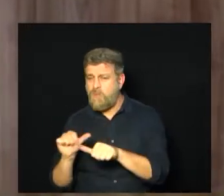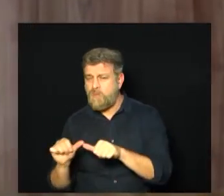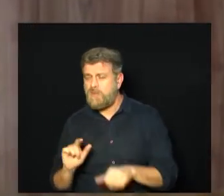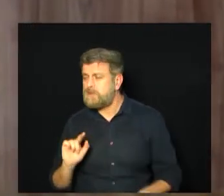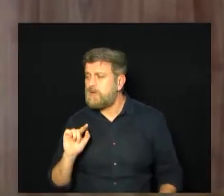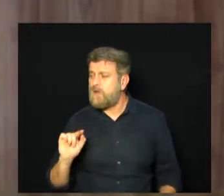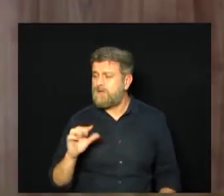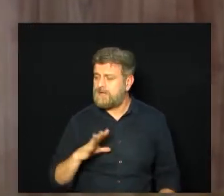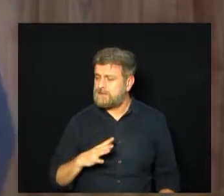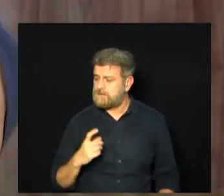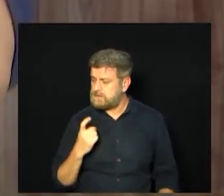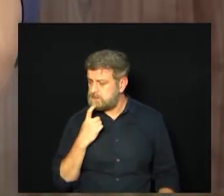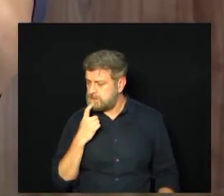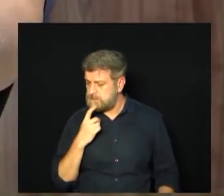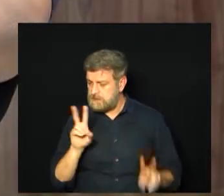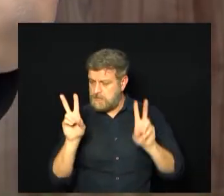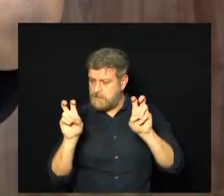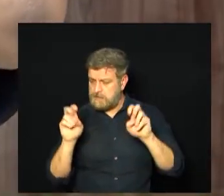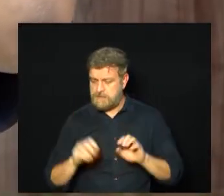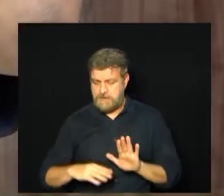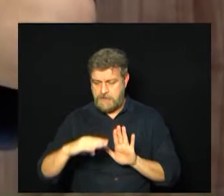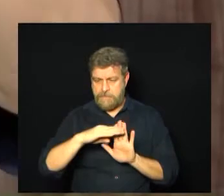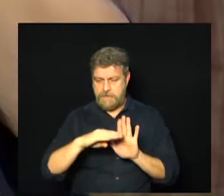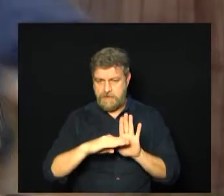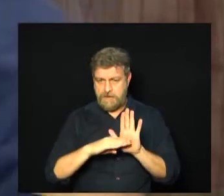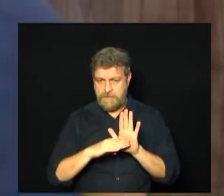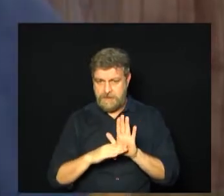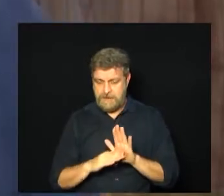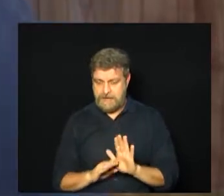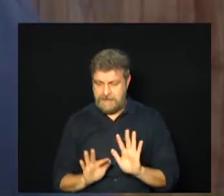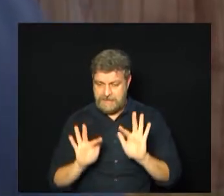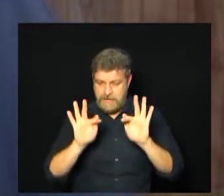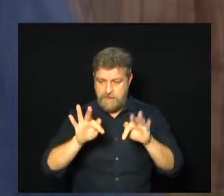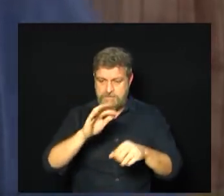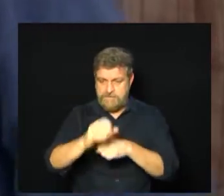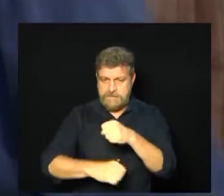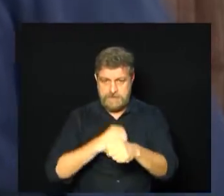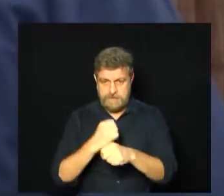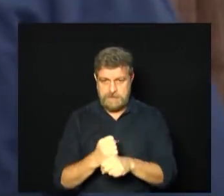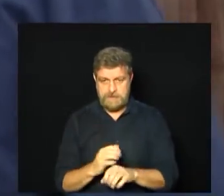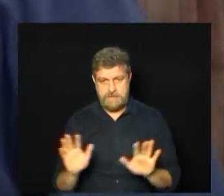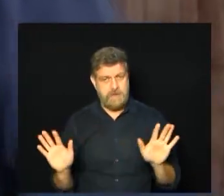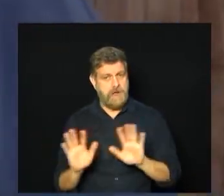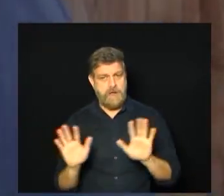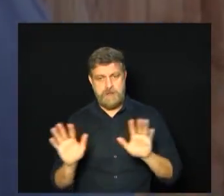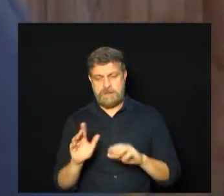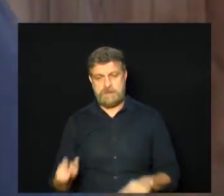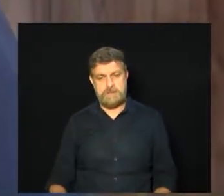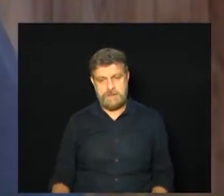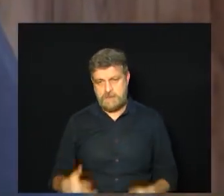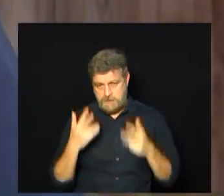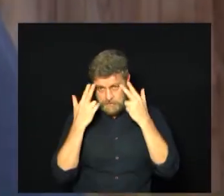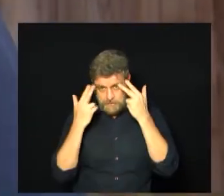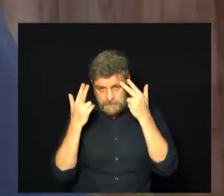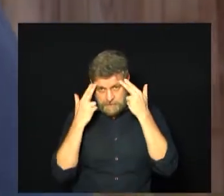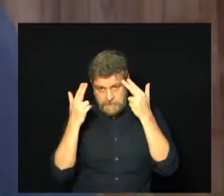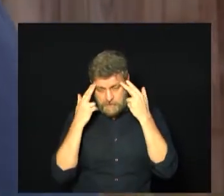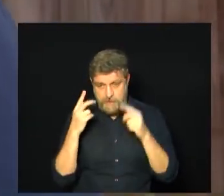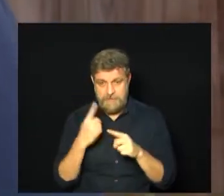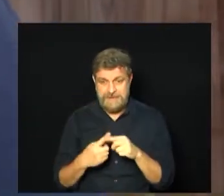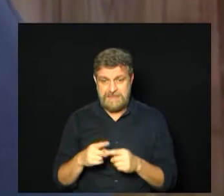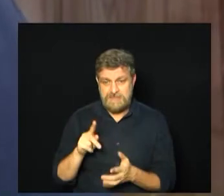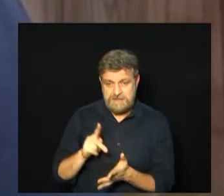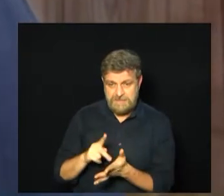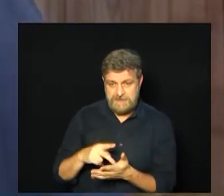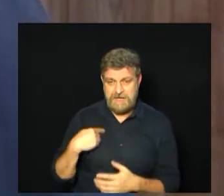para Campinas com relação ao cronograma para esse ano, para encerrar esse ano? Não. Nosso calendário encerra normalmente, porque, na realidade,